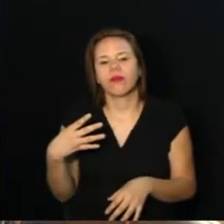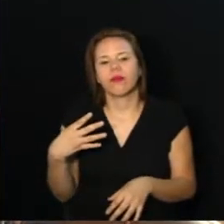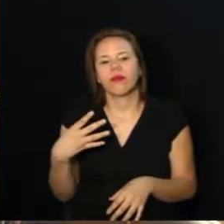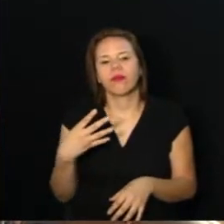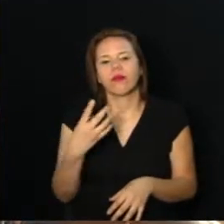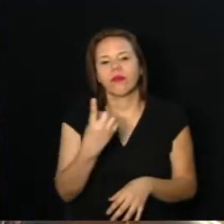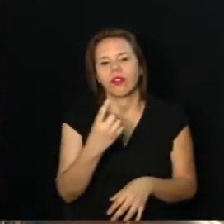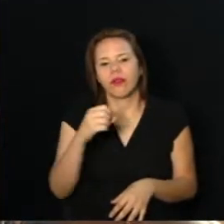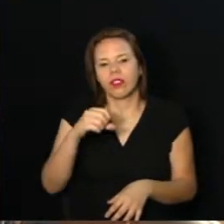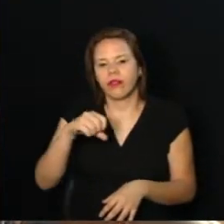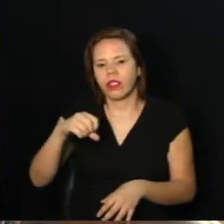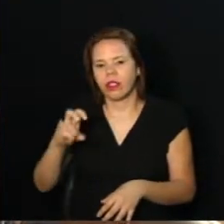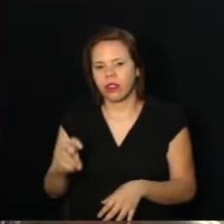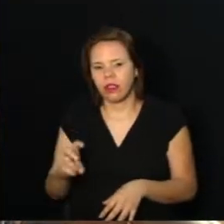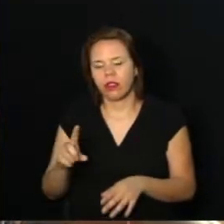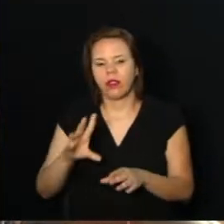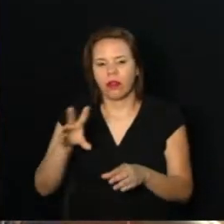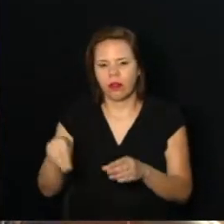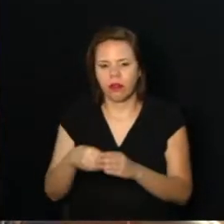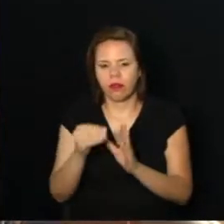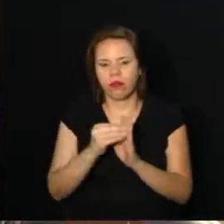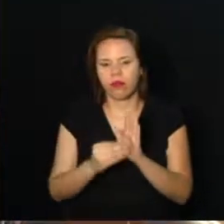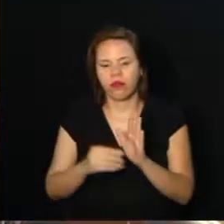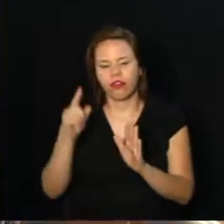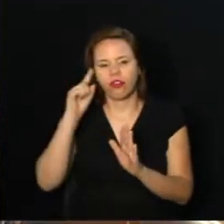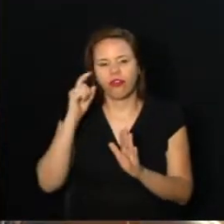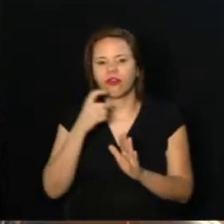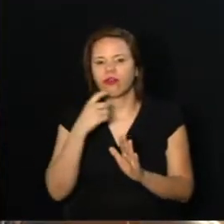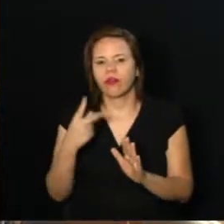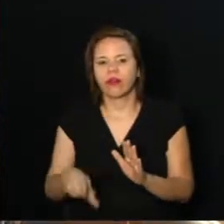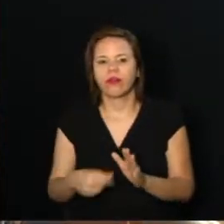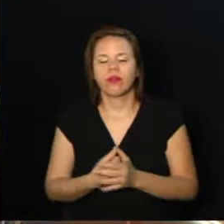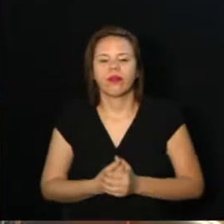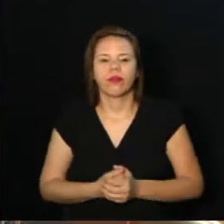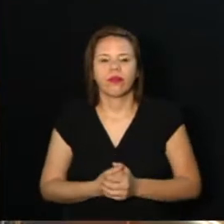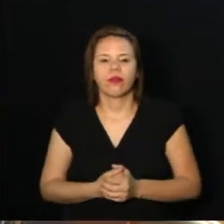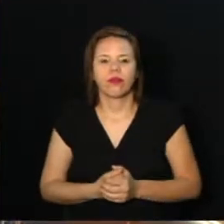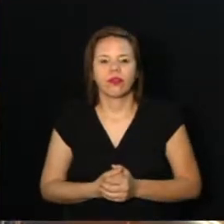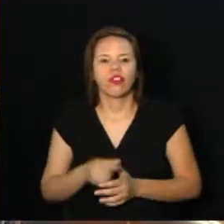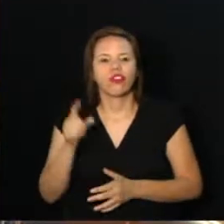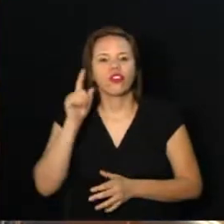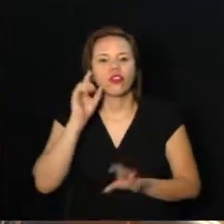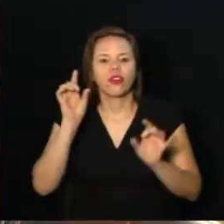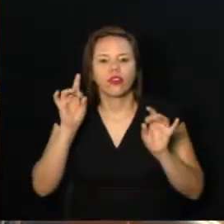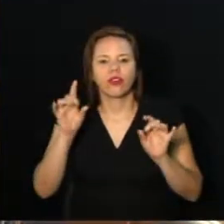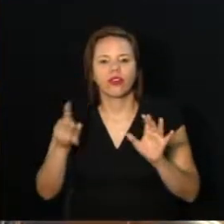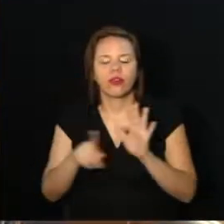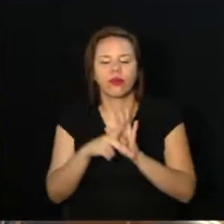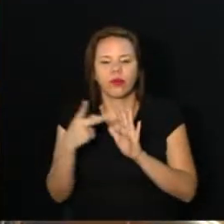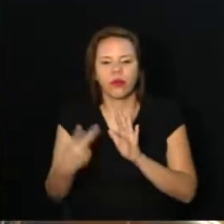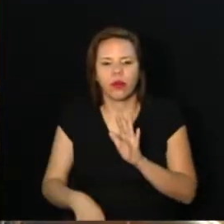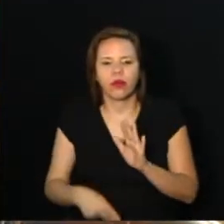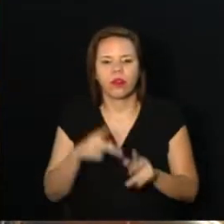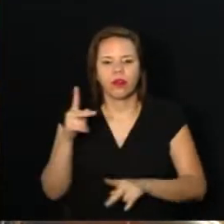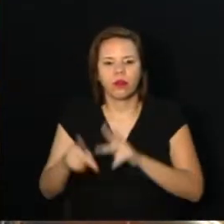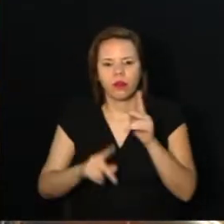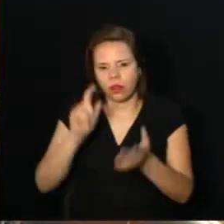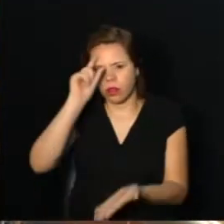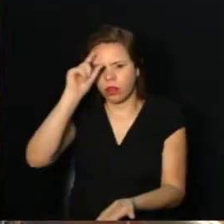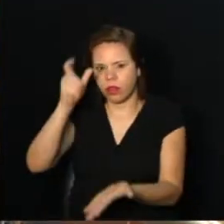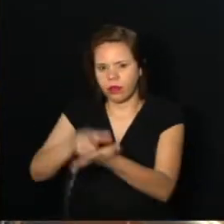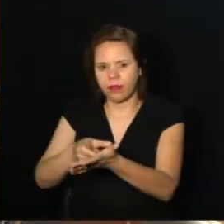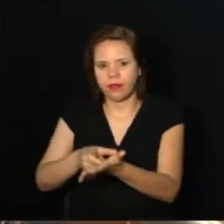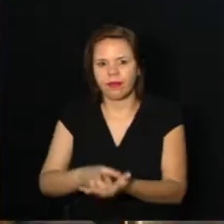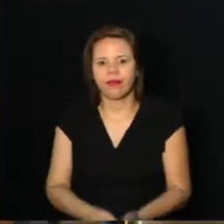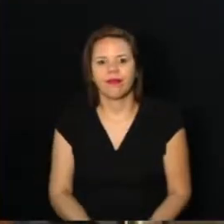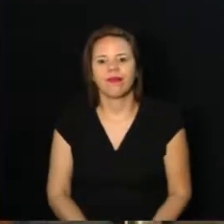14.995, que incluiu no calendário oficial do município de Campinas o Dia Municipal das Pessoas com